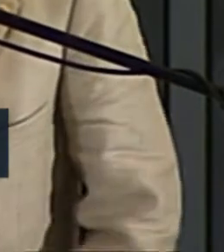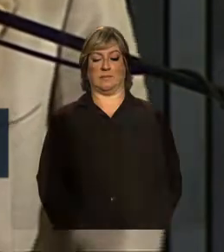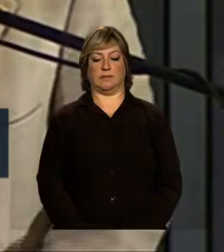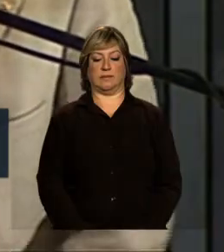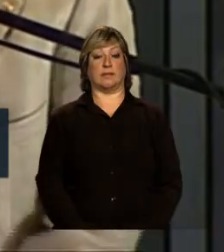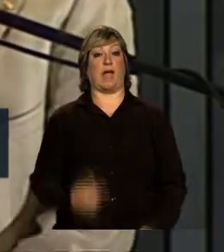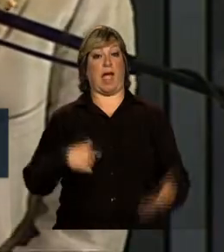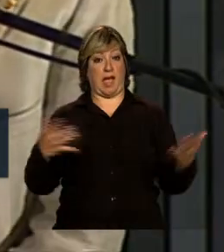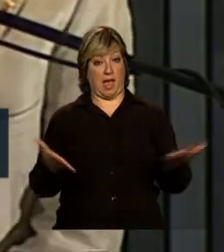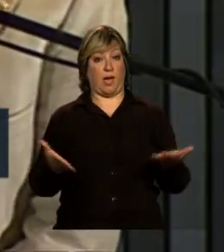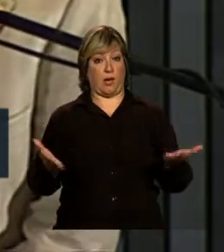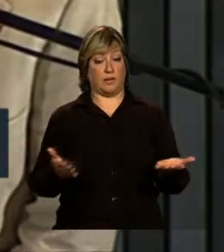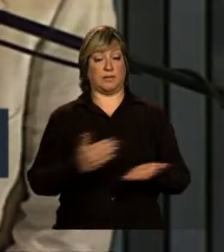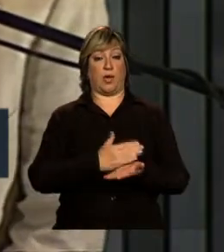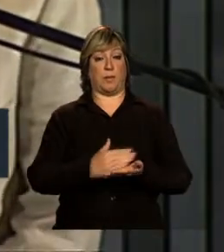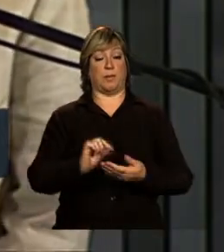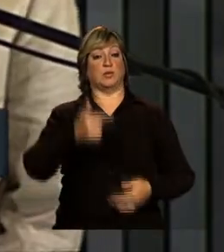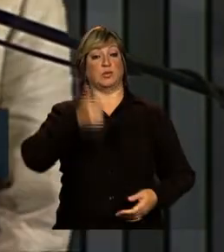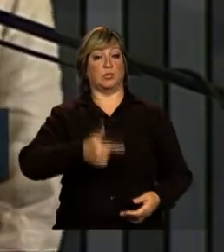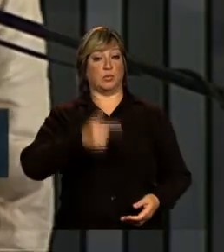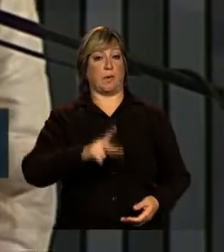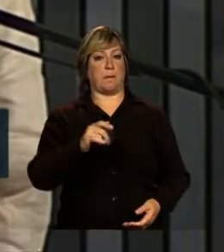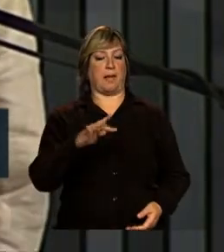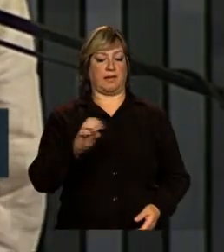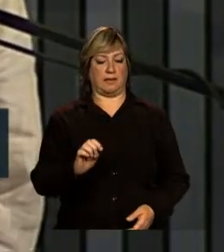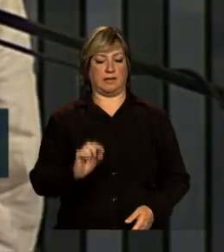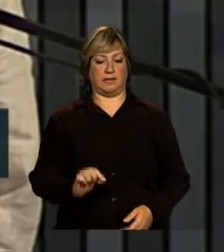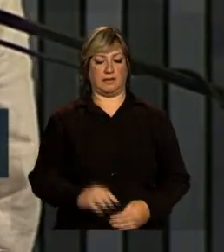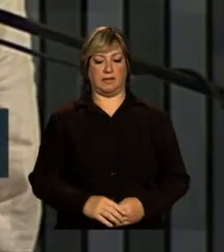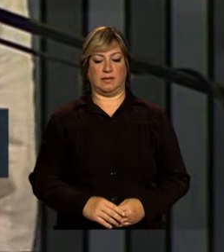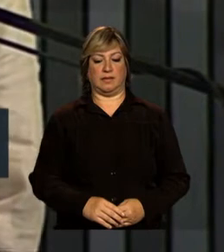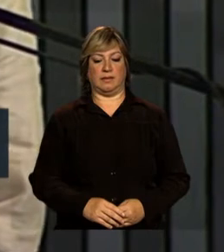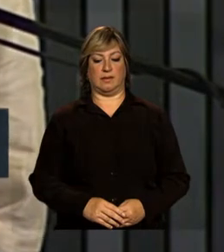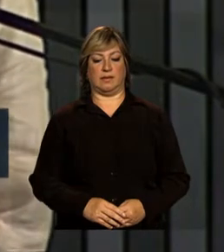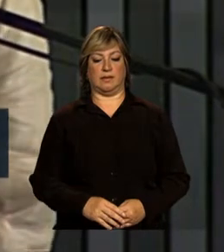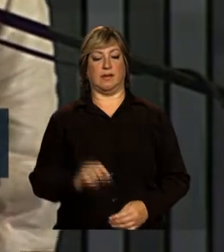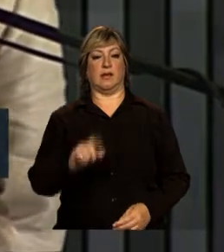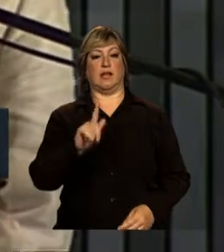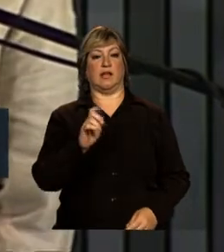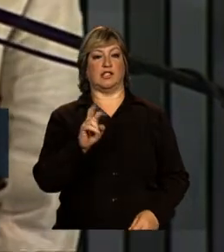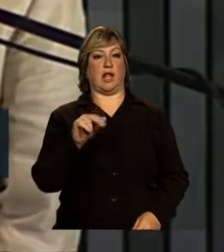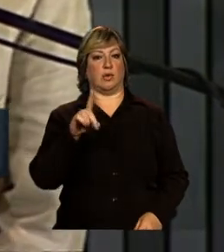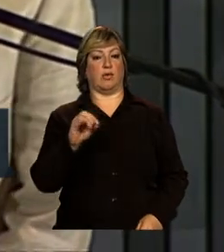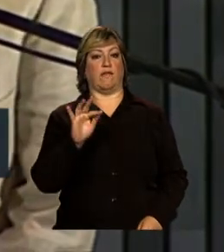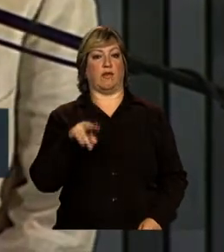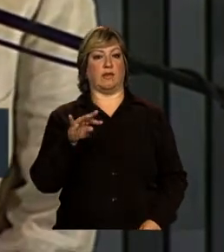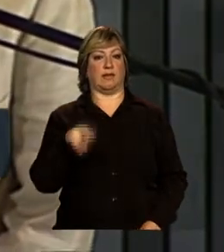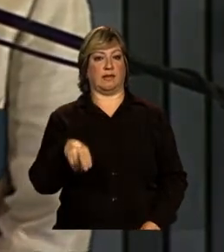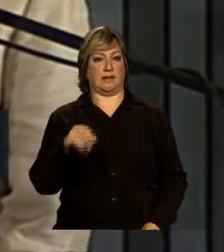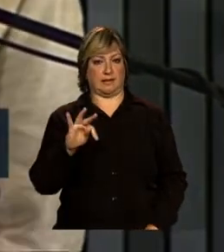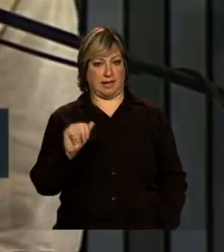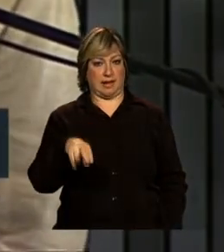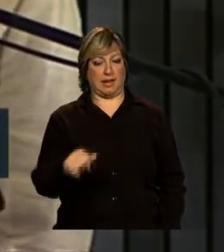Eu agora vou passar a segunda parte para o seu Geraldo Fontana, mas